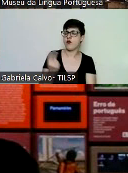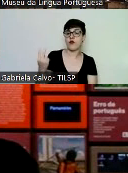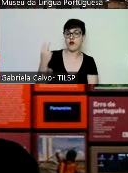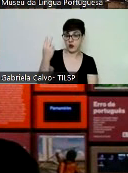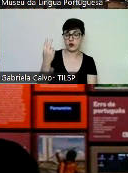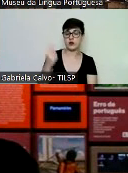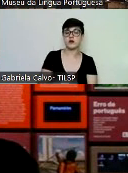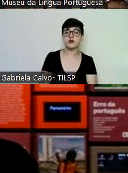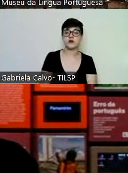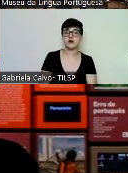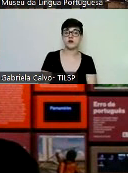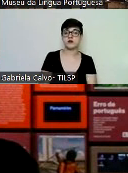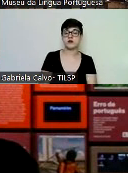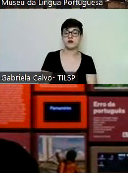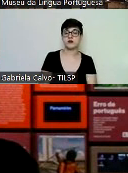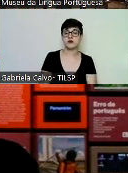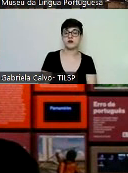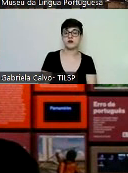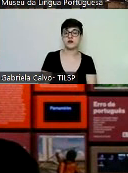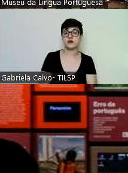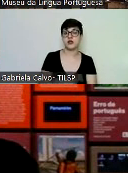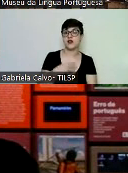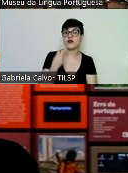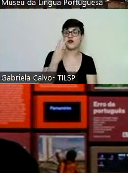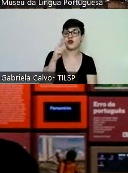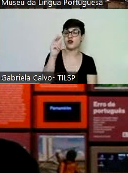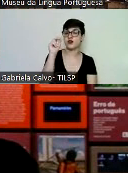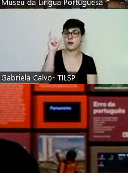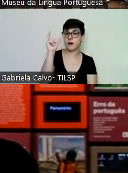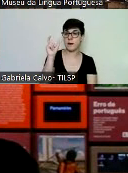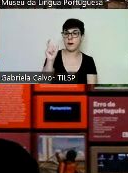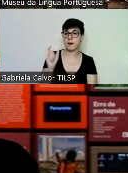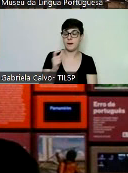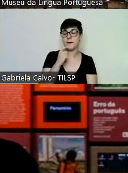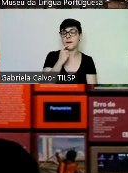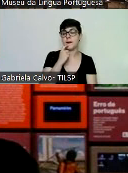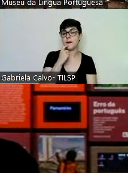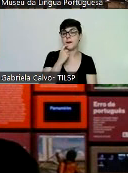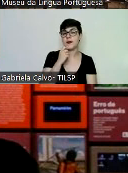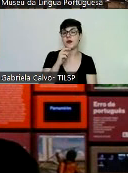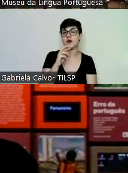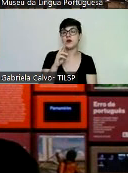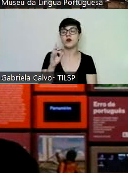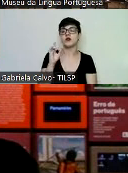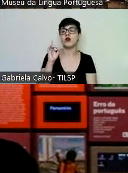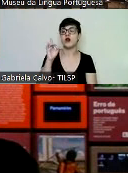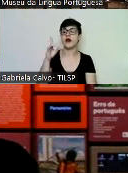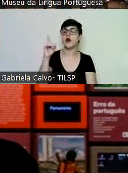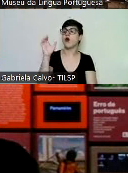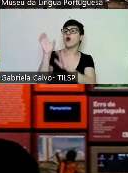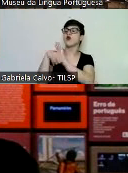muitos já que tá muito frescos 20 termos então mais do que rebater na definição mais rebater esse diálogo